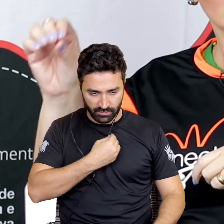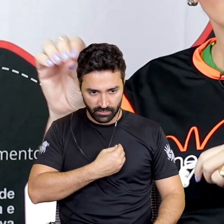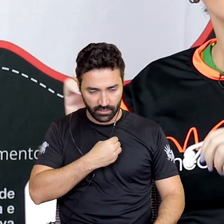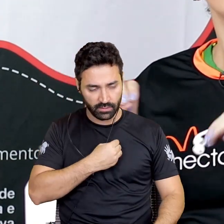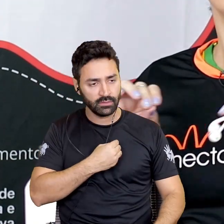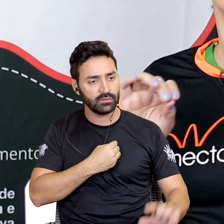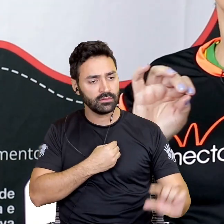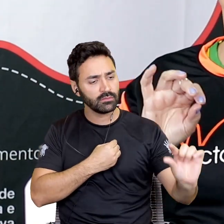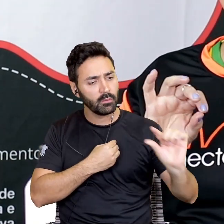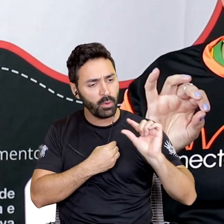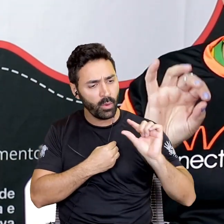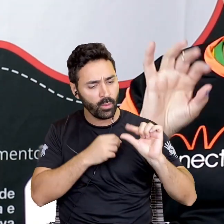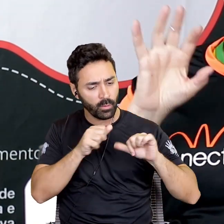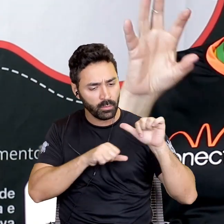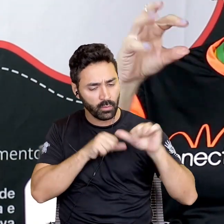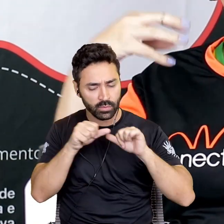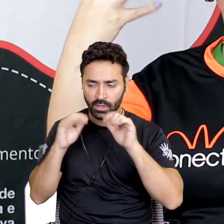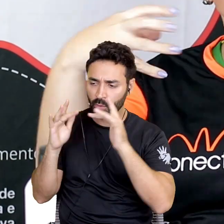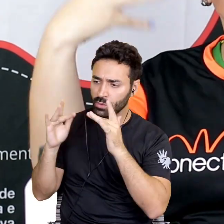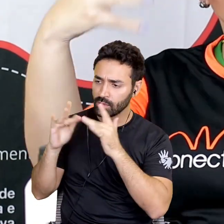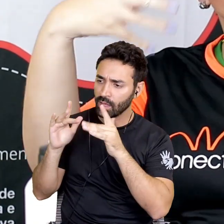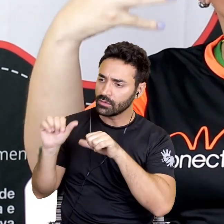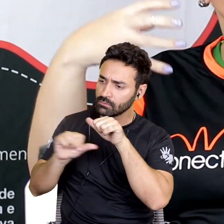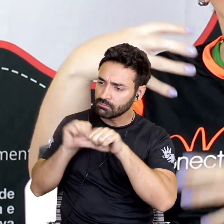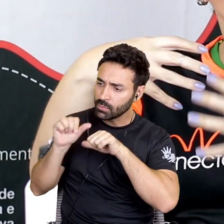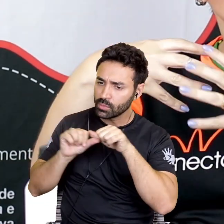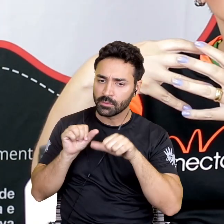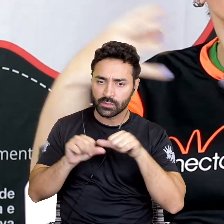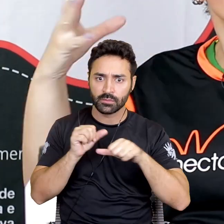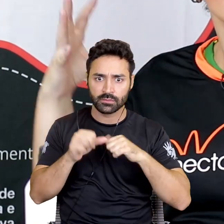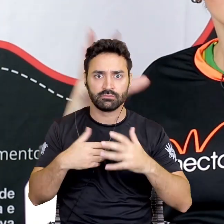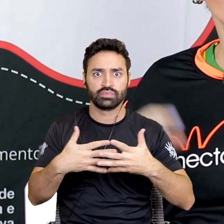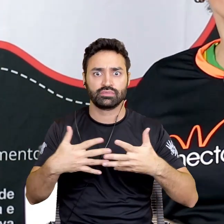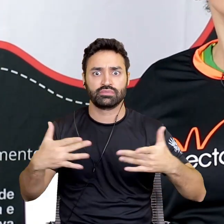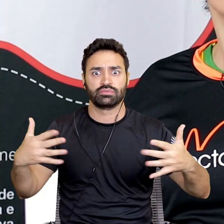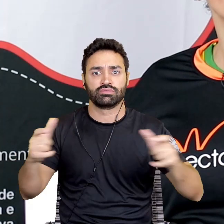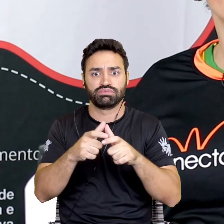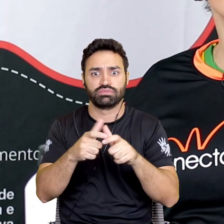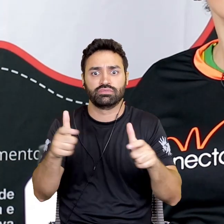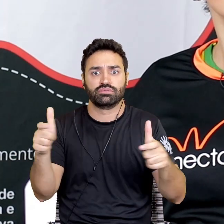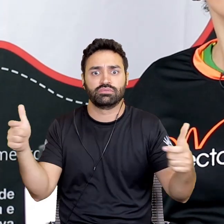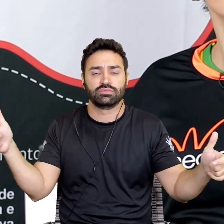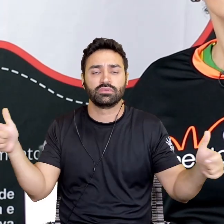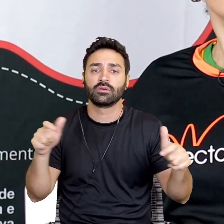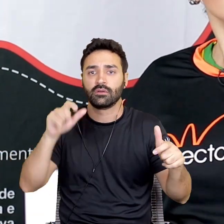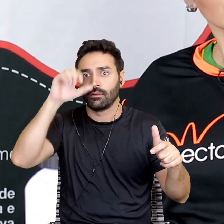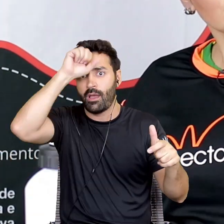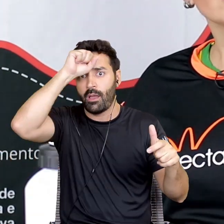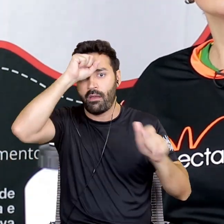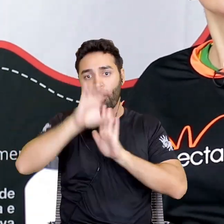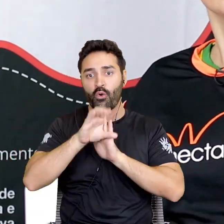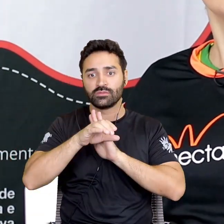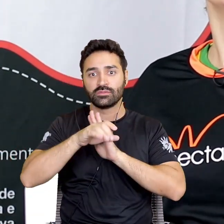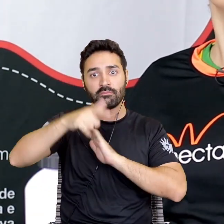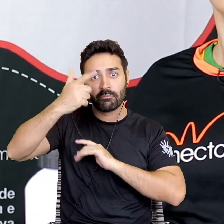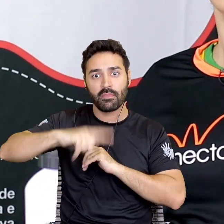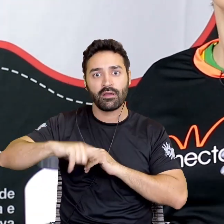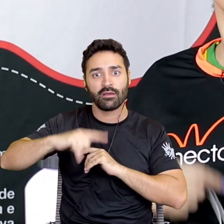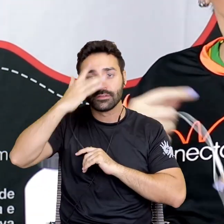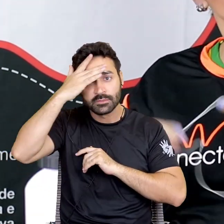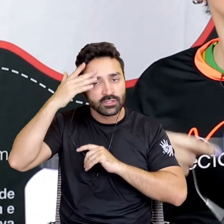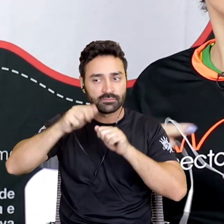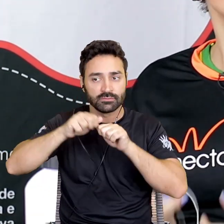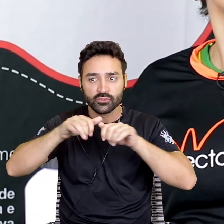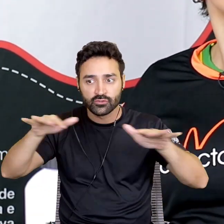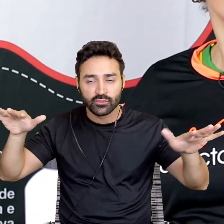um contato ali, uma coisinha aqui, a gente vai trazendo essa ampliação de conceitos e as pessoas vão tomando